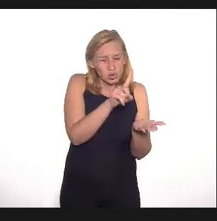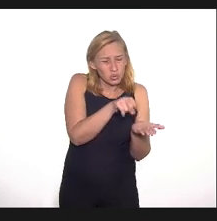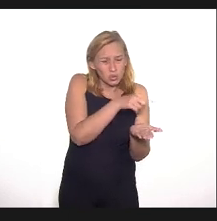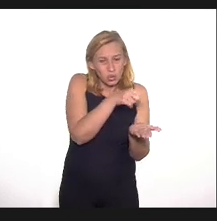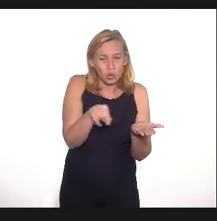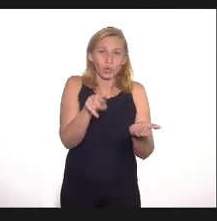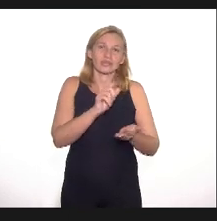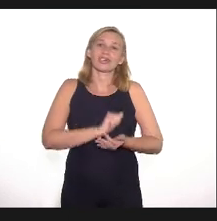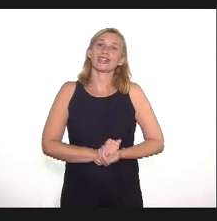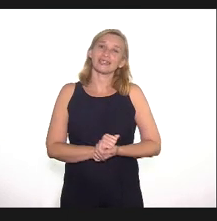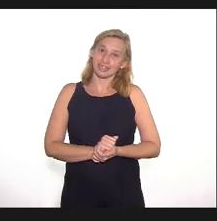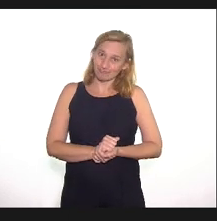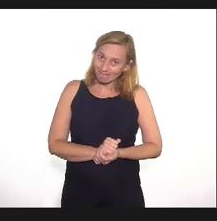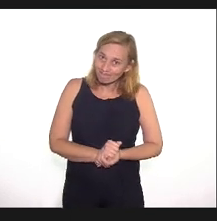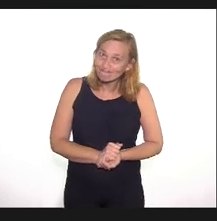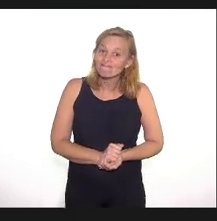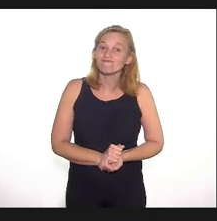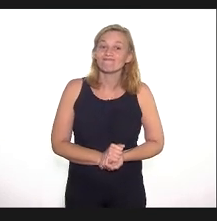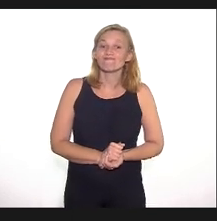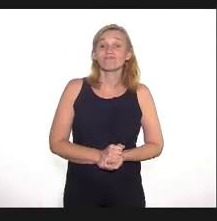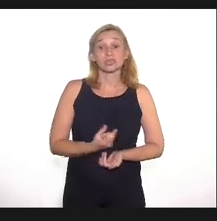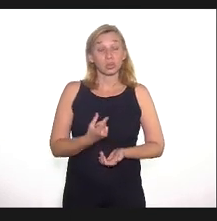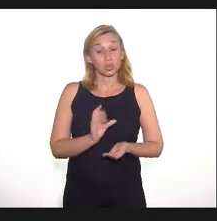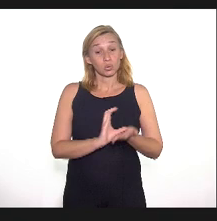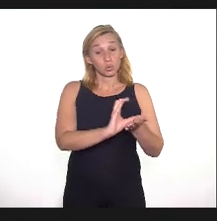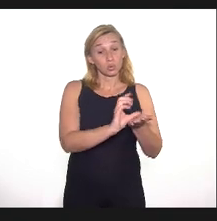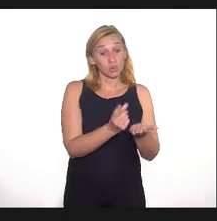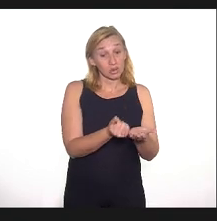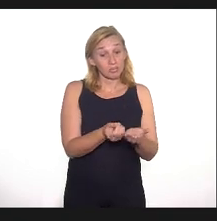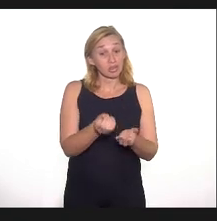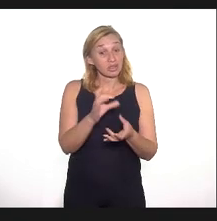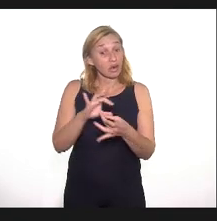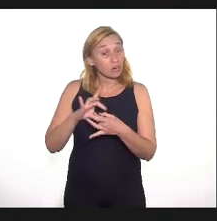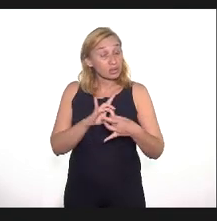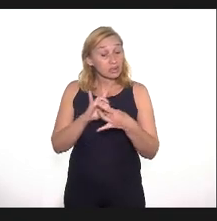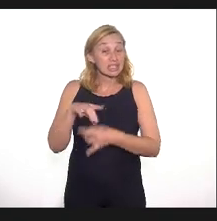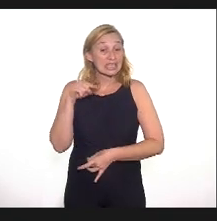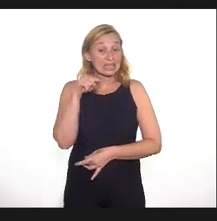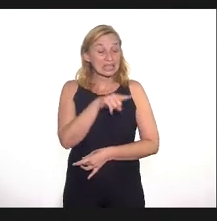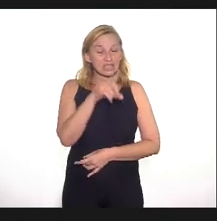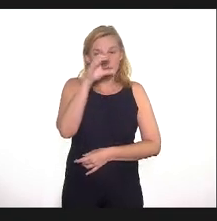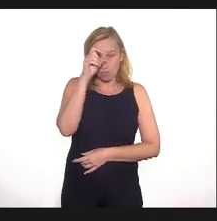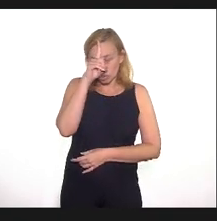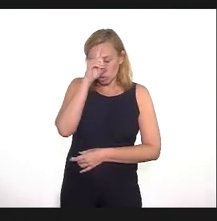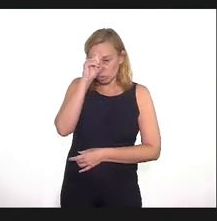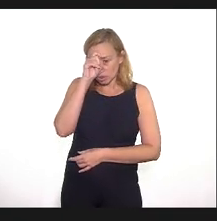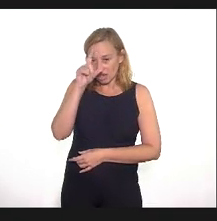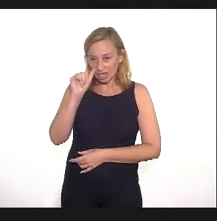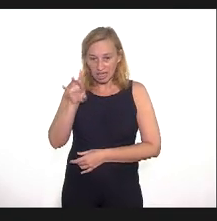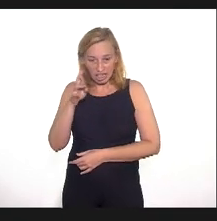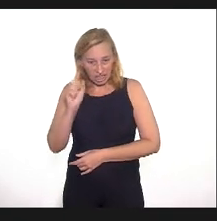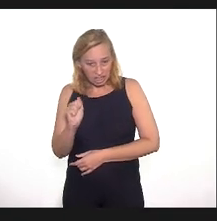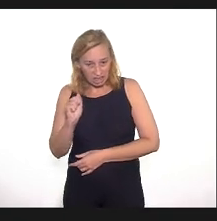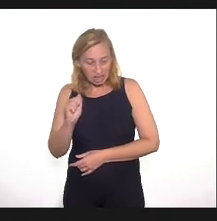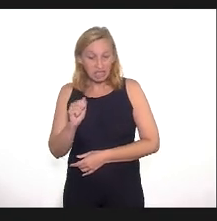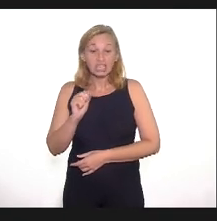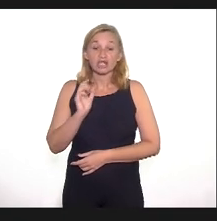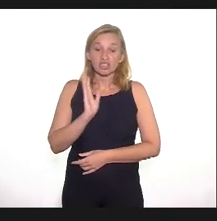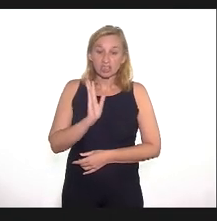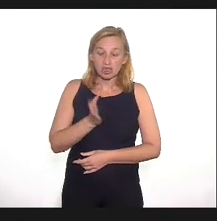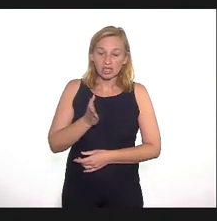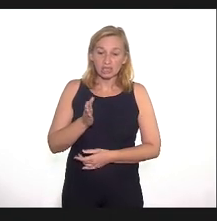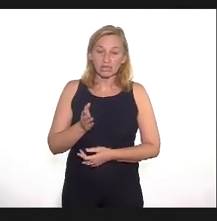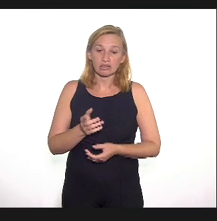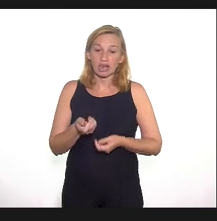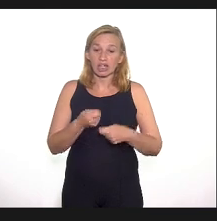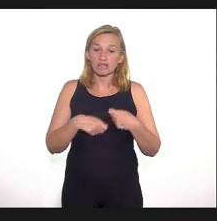cortadas drasticamente pelo orçamento da União. E esses hospitais, o Hospital Grafeguini, ele está sendo gerido